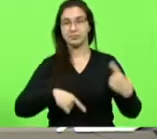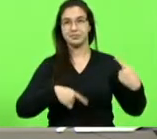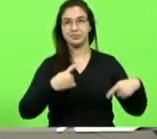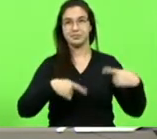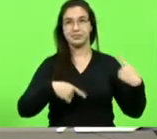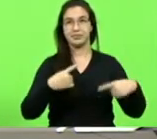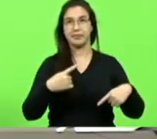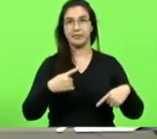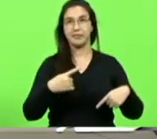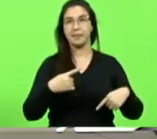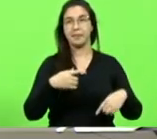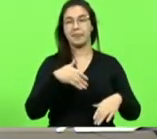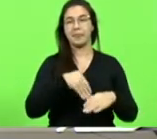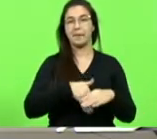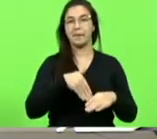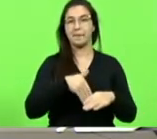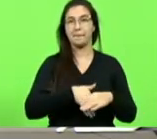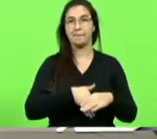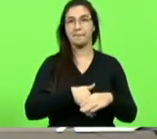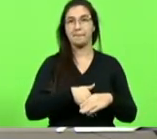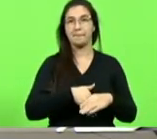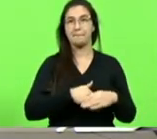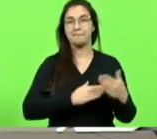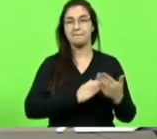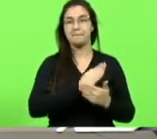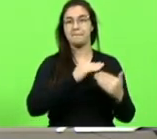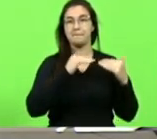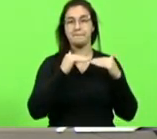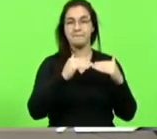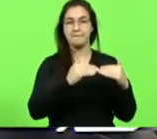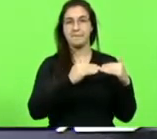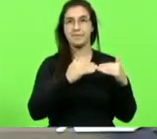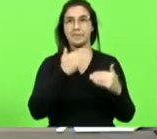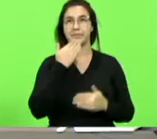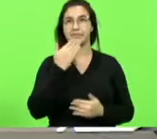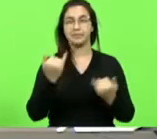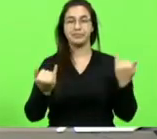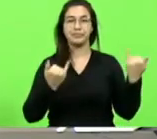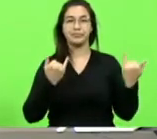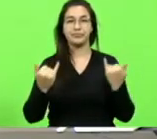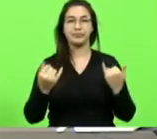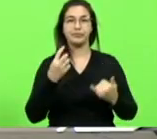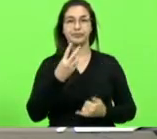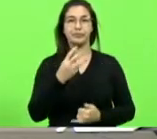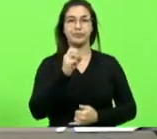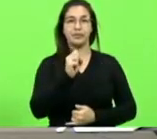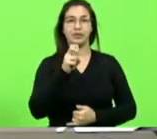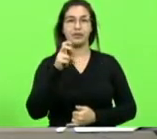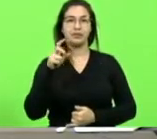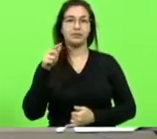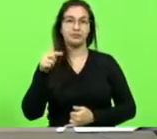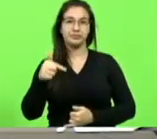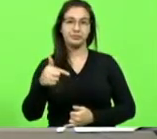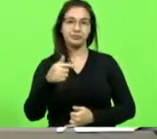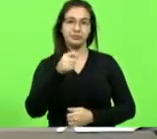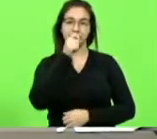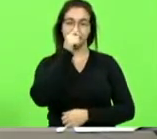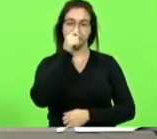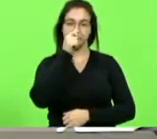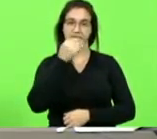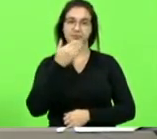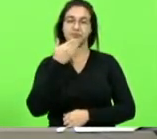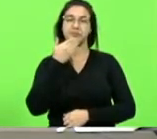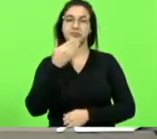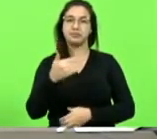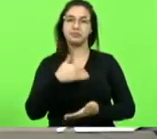que aprovam, permaneçam como se encontram. Aprovado por unanimidade. Pedido de informação 387, autor deputado João Amin, solicitando